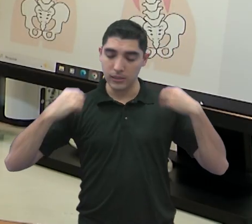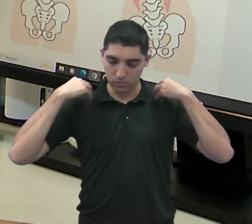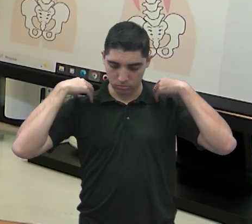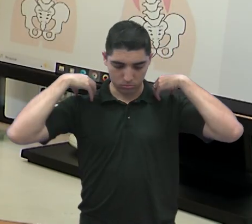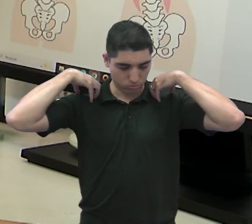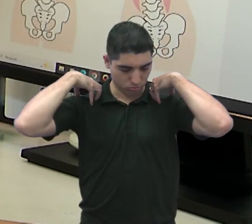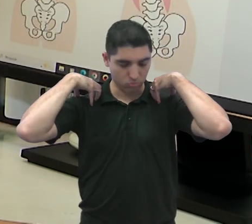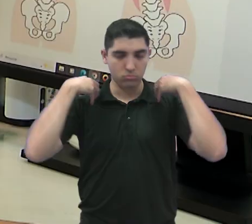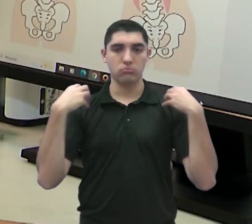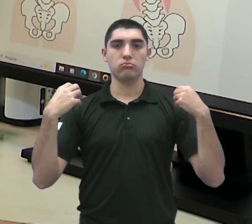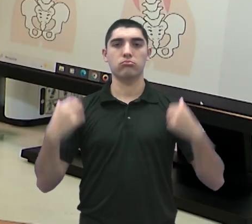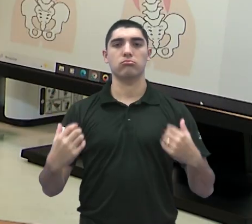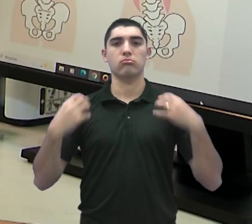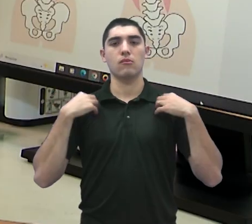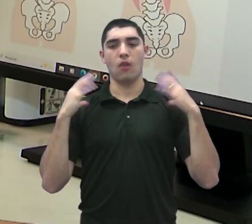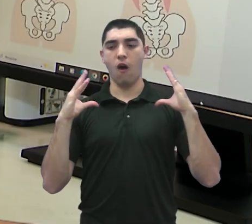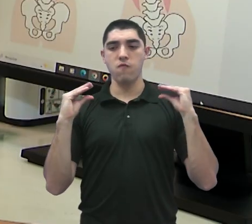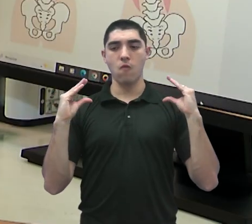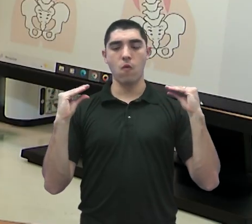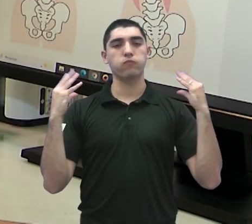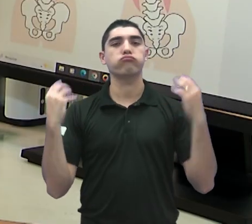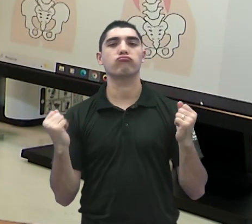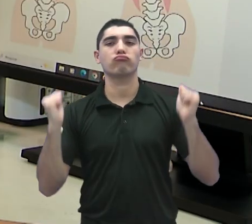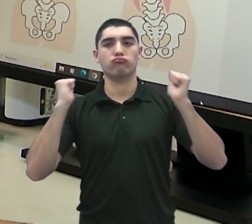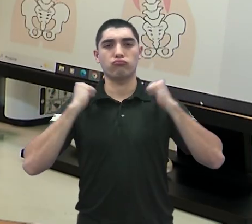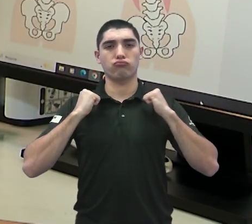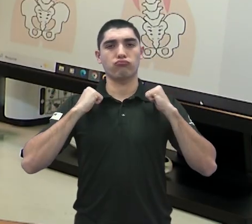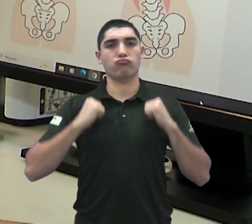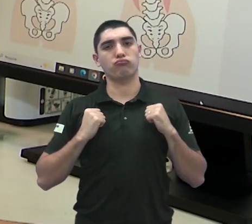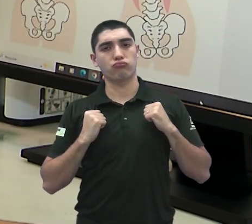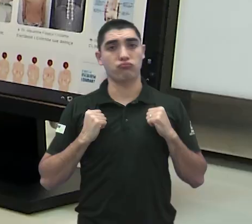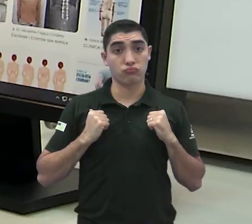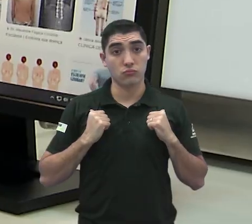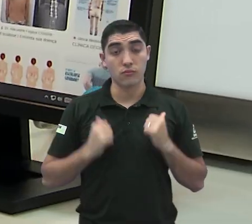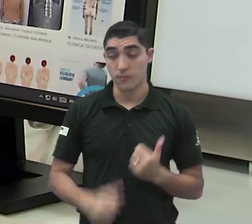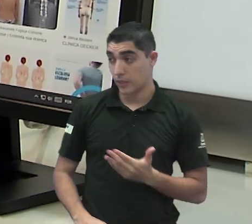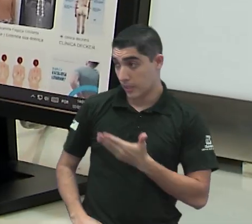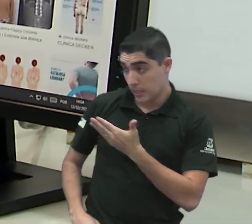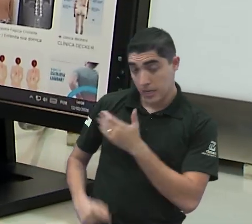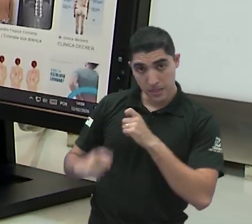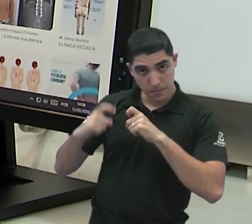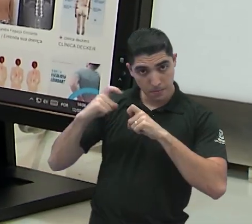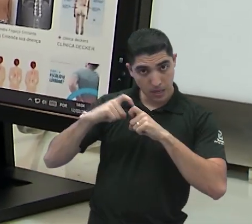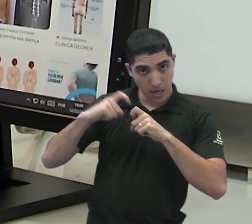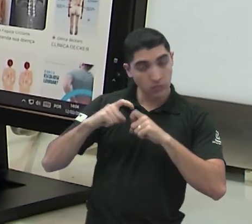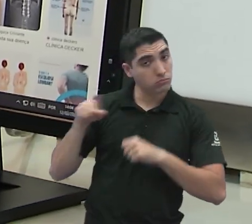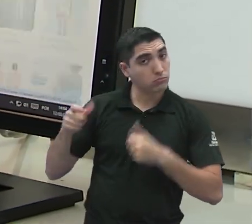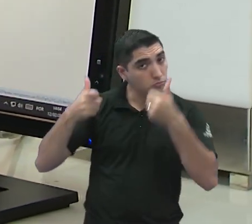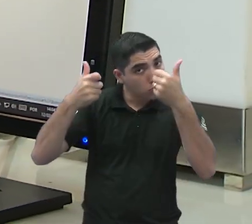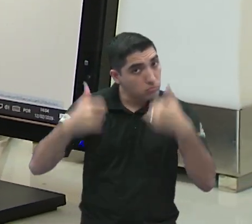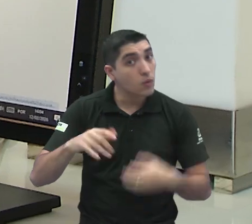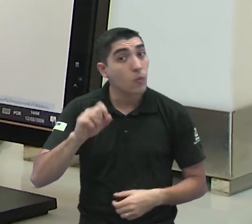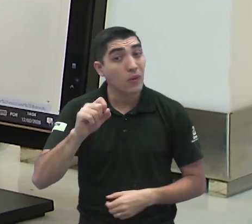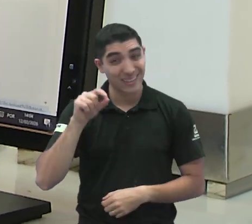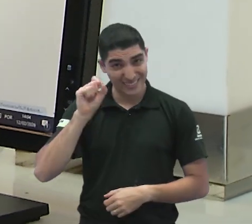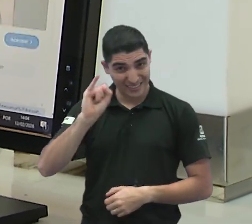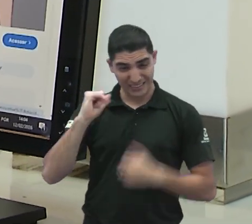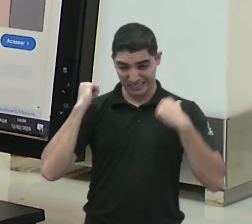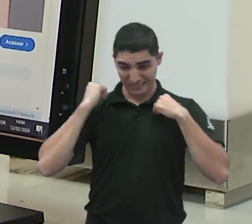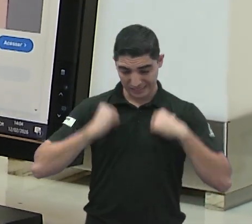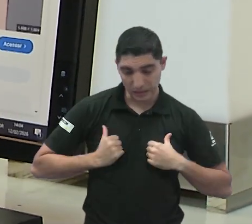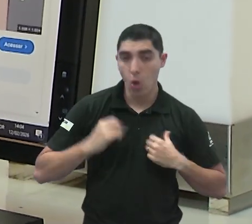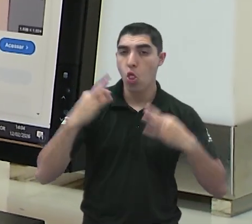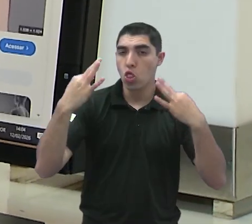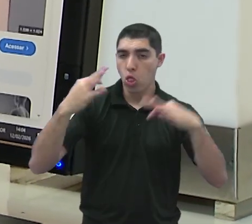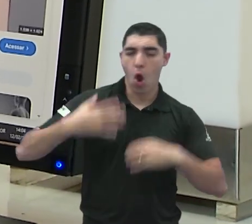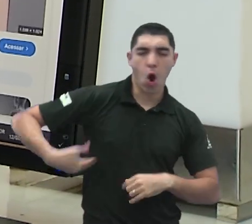assim agradável de colocar, acolchoada, porque tem vários tipos de mochila. Segundo esse pediatra, o excesso de peso pode